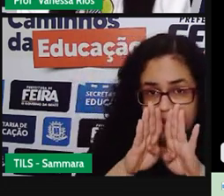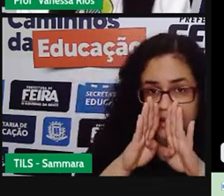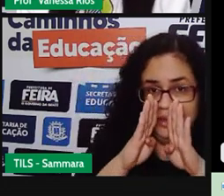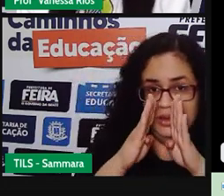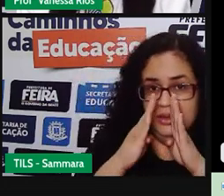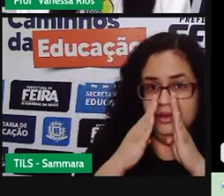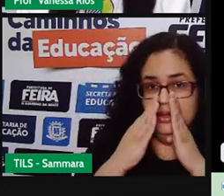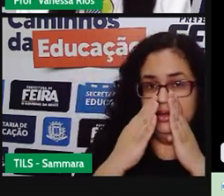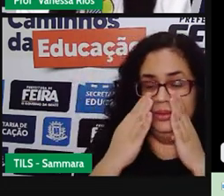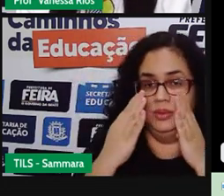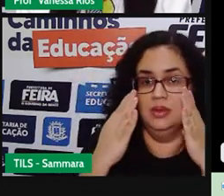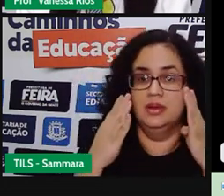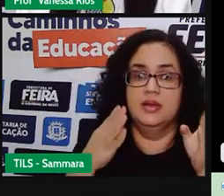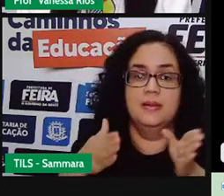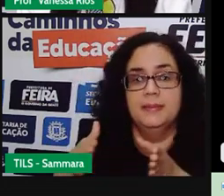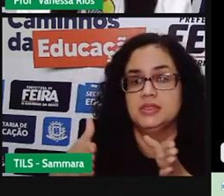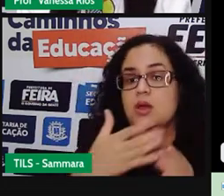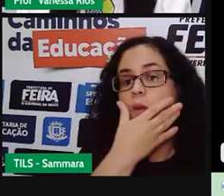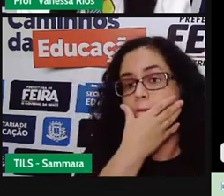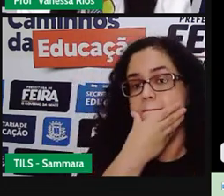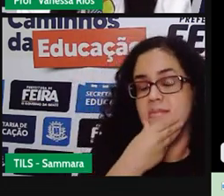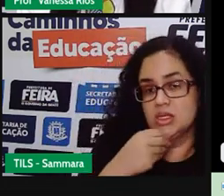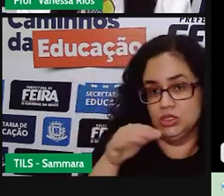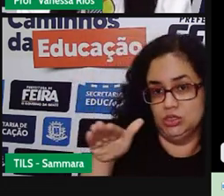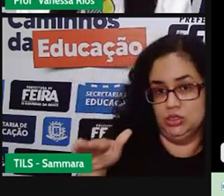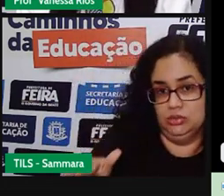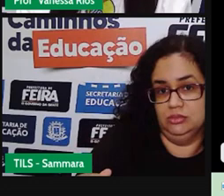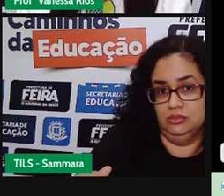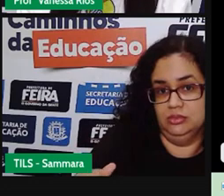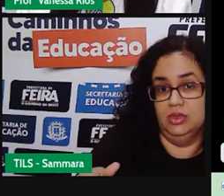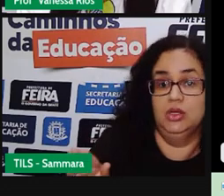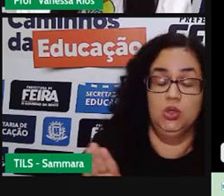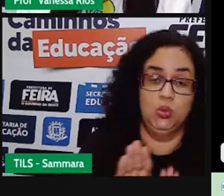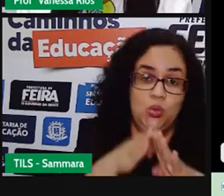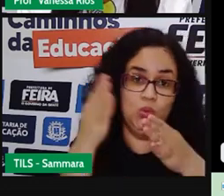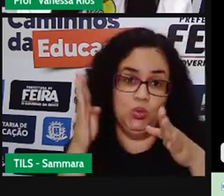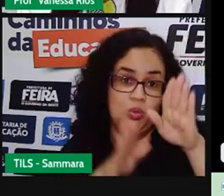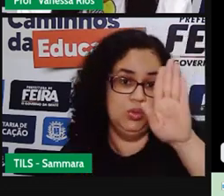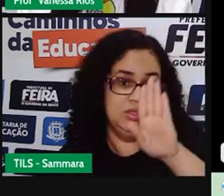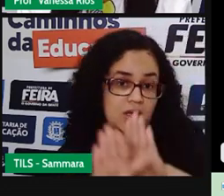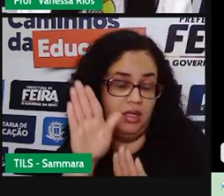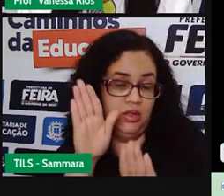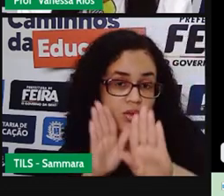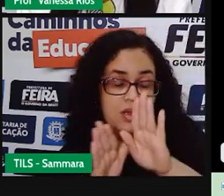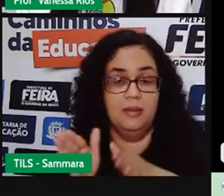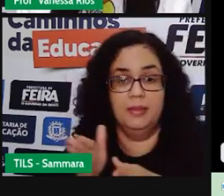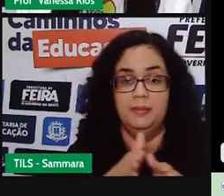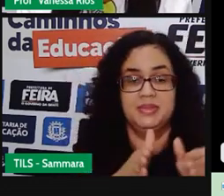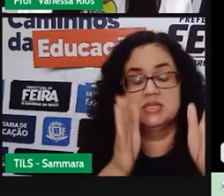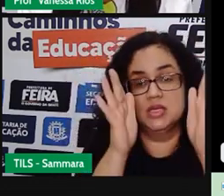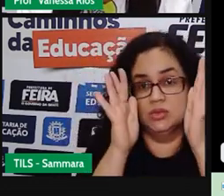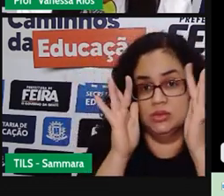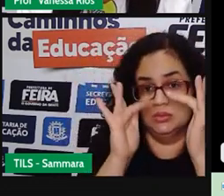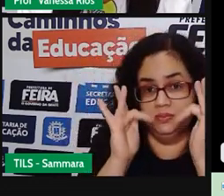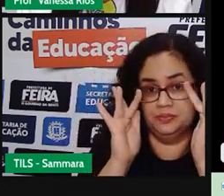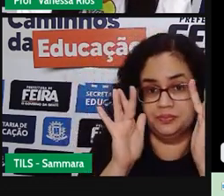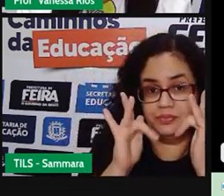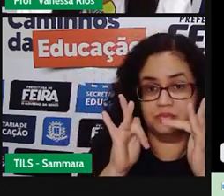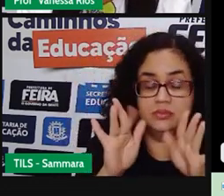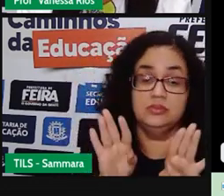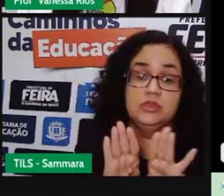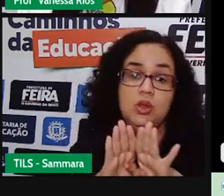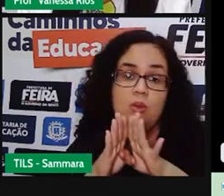bem com cuidado para passar o namorado. Eu abro bem prazenteira para passar a